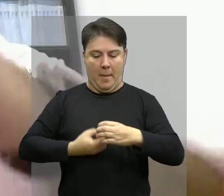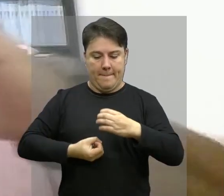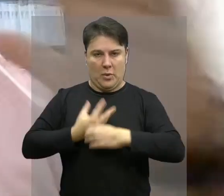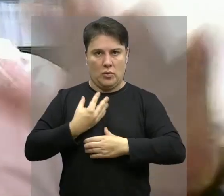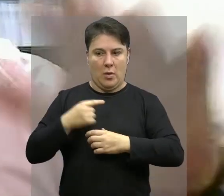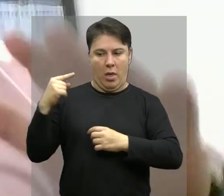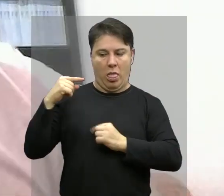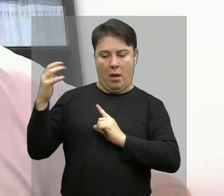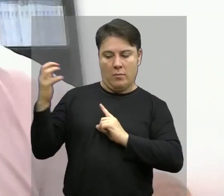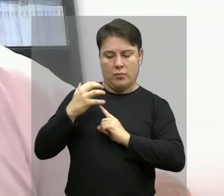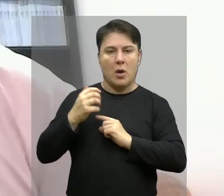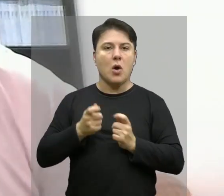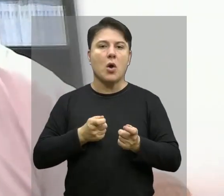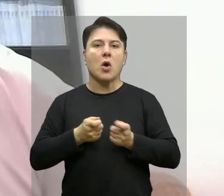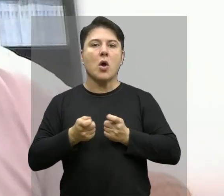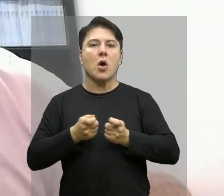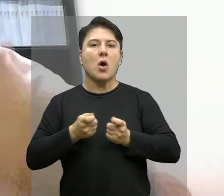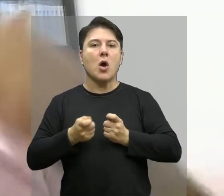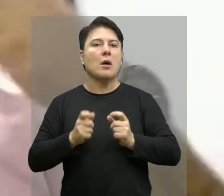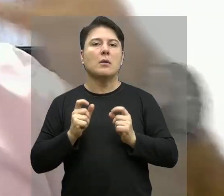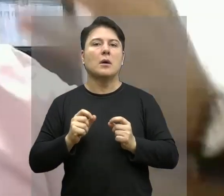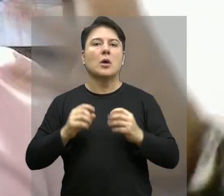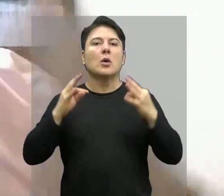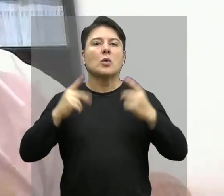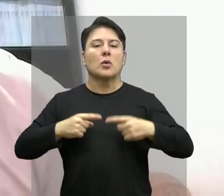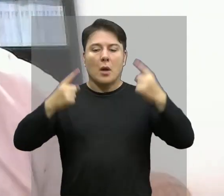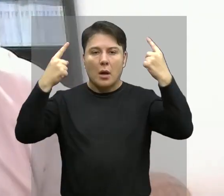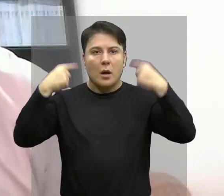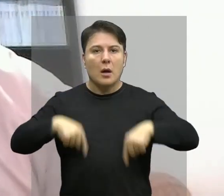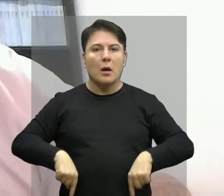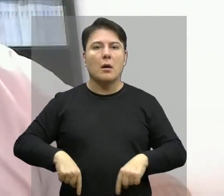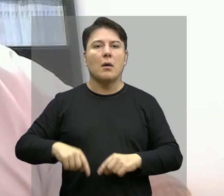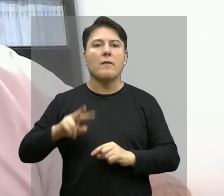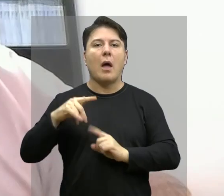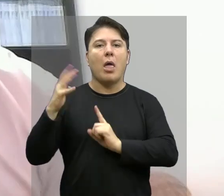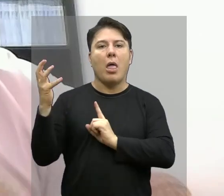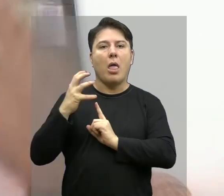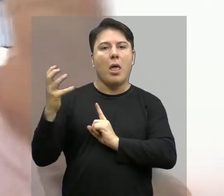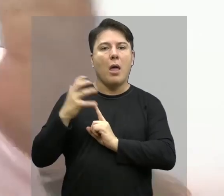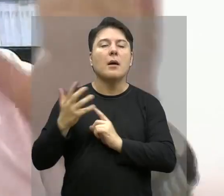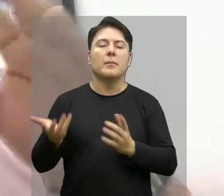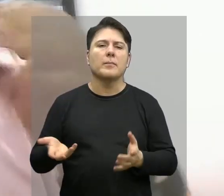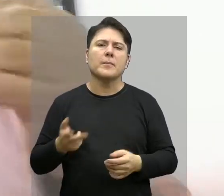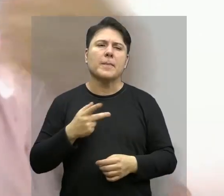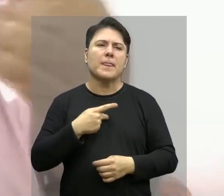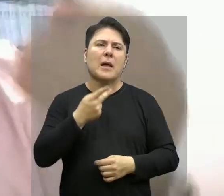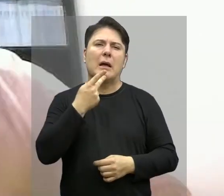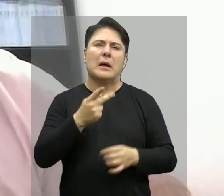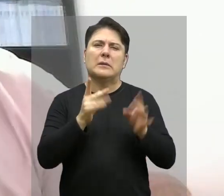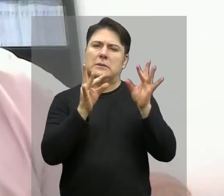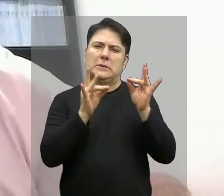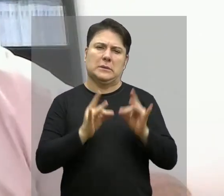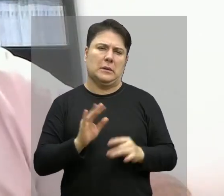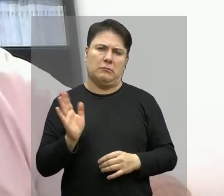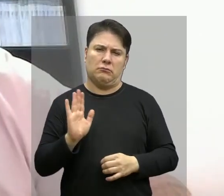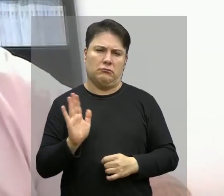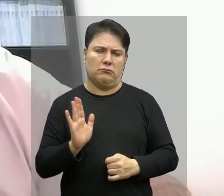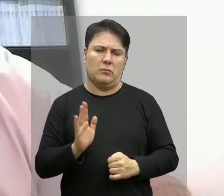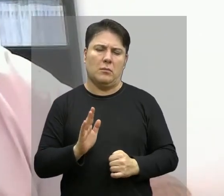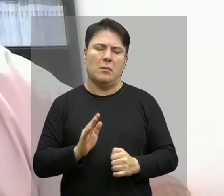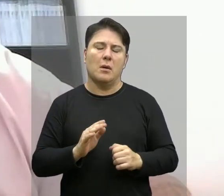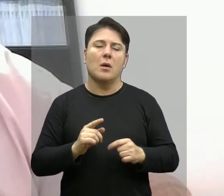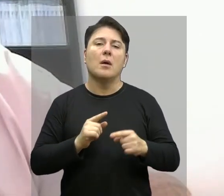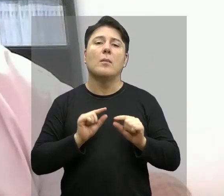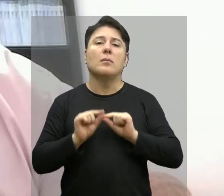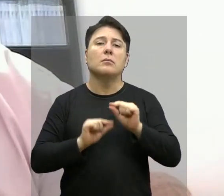impulsos, tudo vai estar afetado. Tudo vai estar afetado no cérebro, né? Eu nem vou entrar aqui em muitos detalhes, obviamente, técnicos aqui nesse